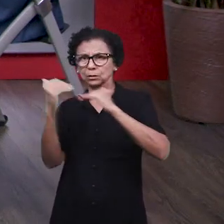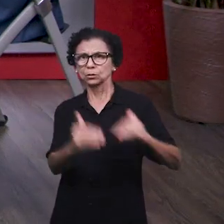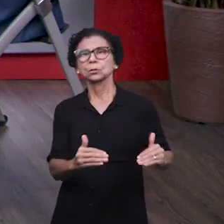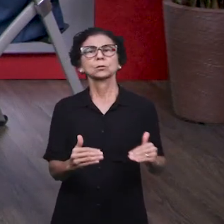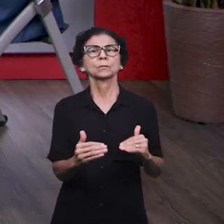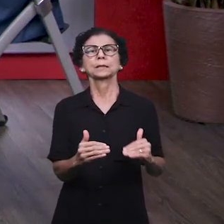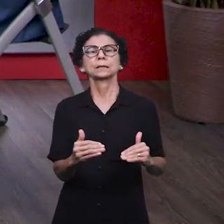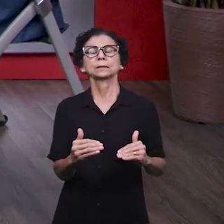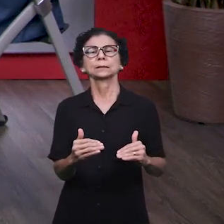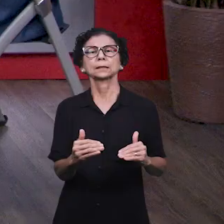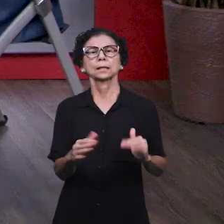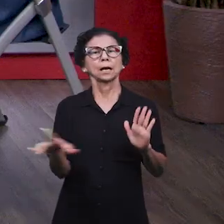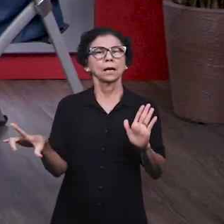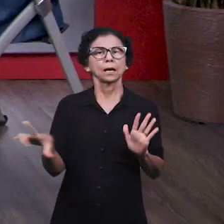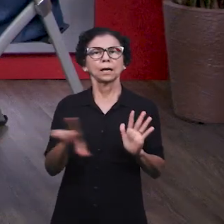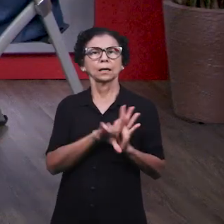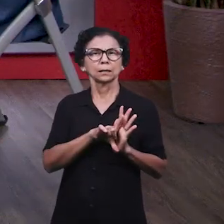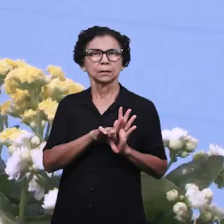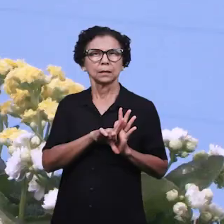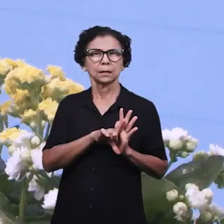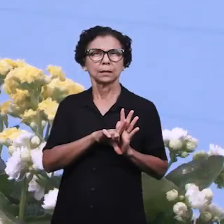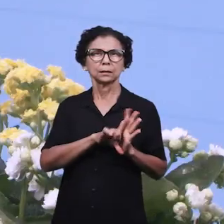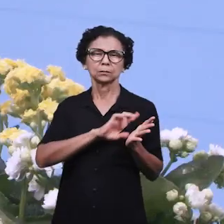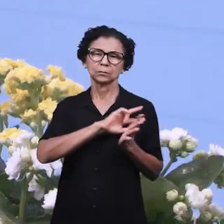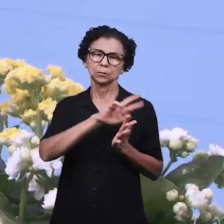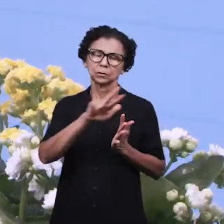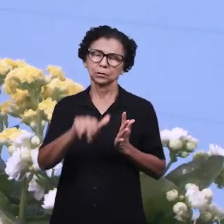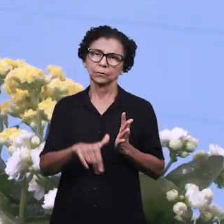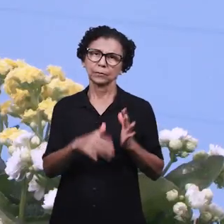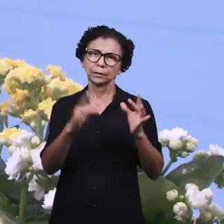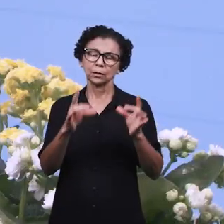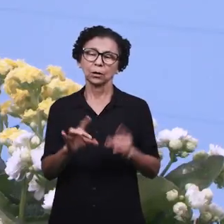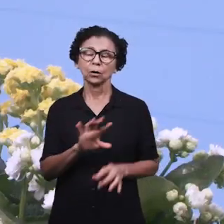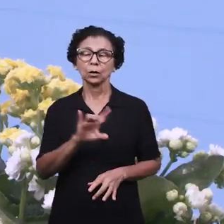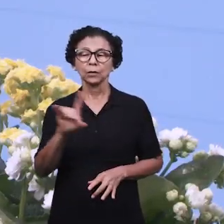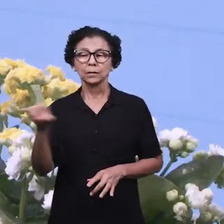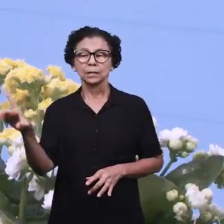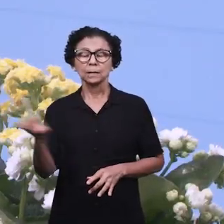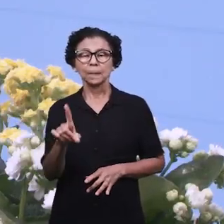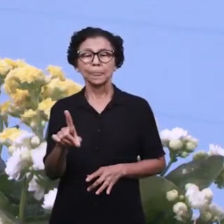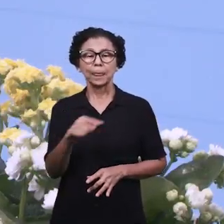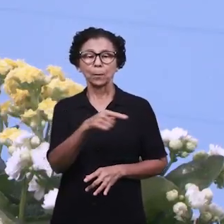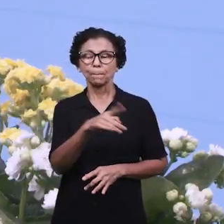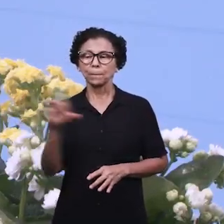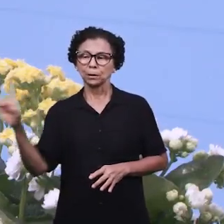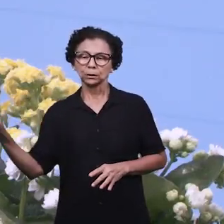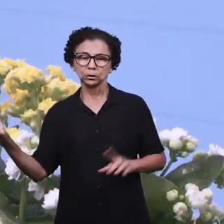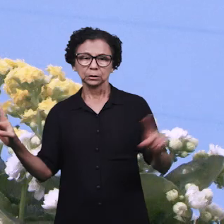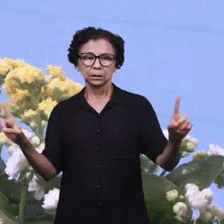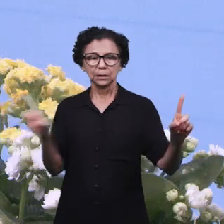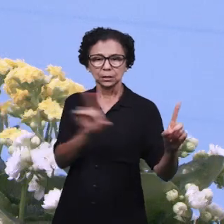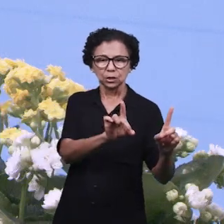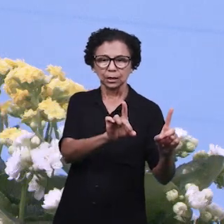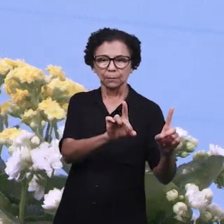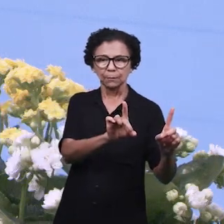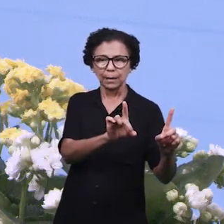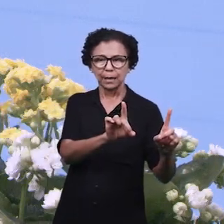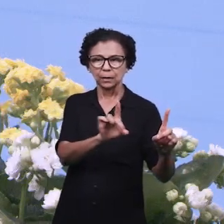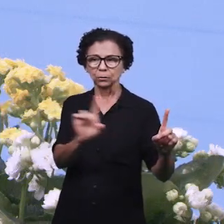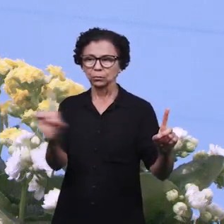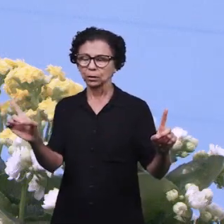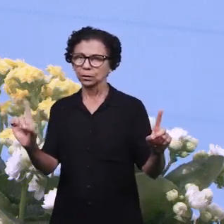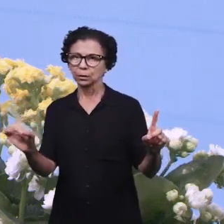é uma medida protetiva, quem dá é o juiz. Então, tem uma série de condicionantes. Não se aproximar da vítima, não se aproximar dos